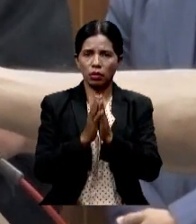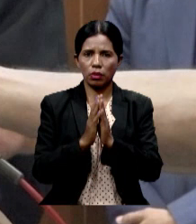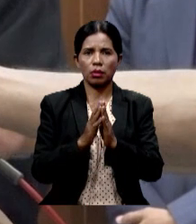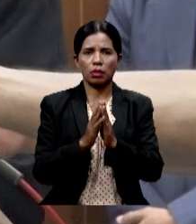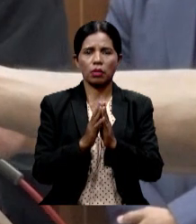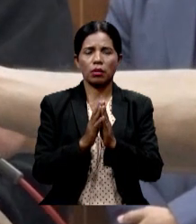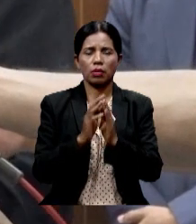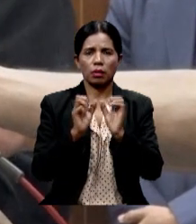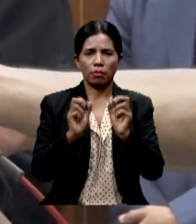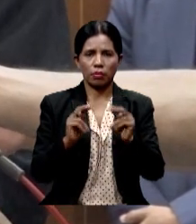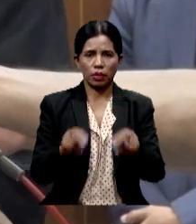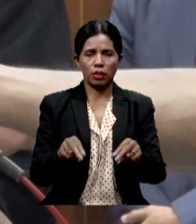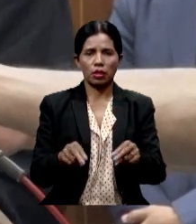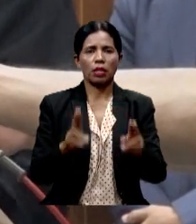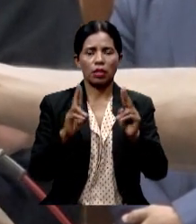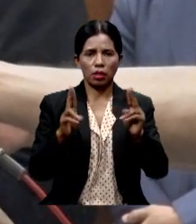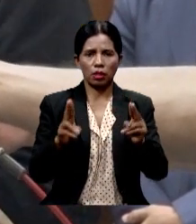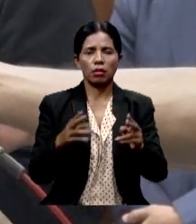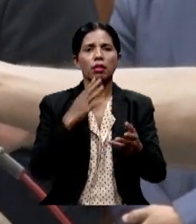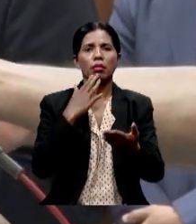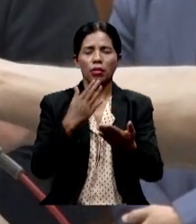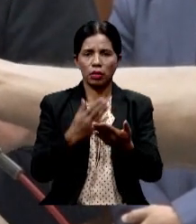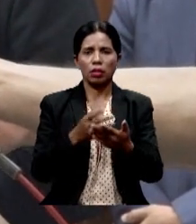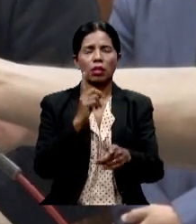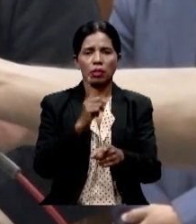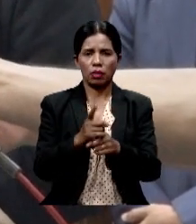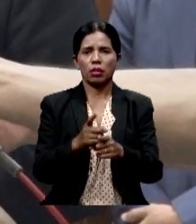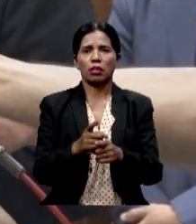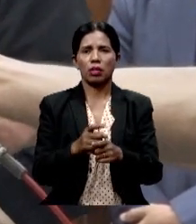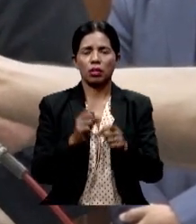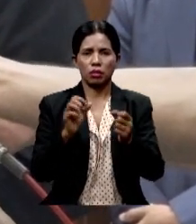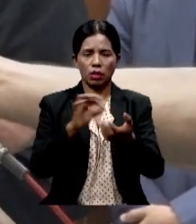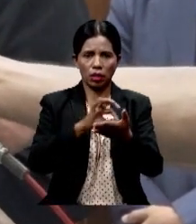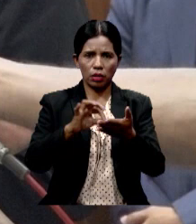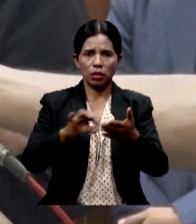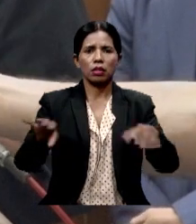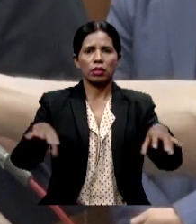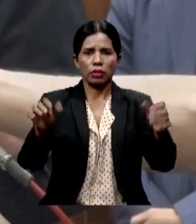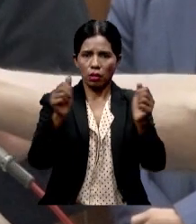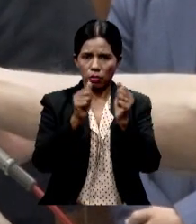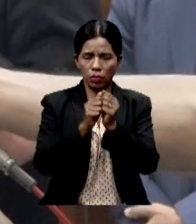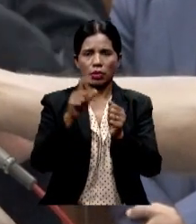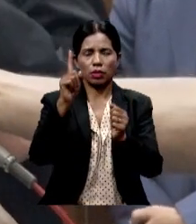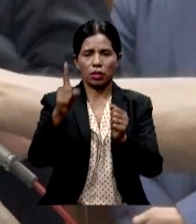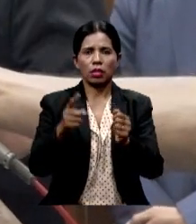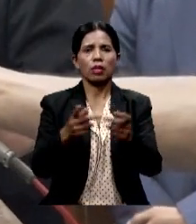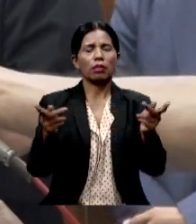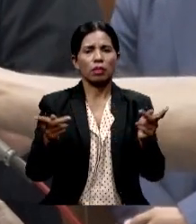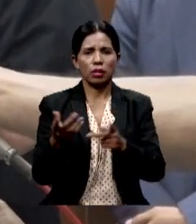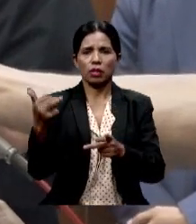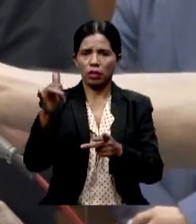possível na Lais Liu, dia que liu, a tu assina a cor doida, e a NBE